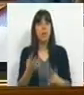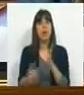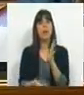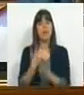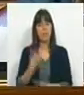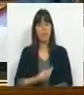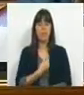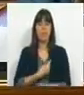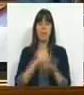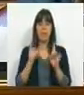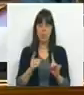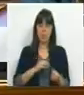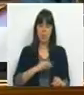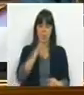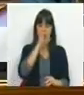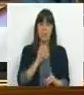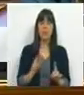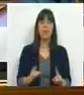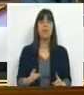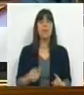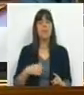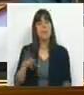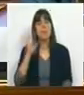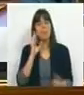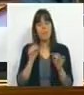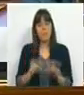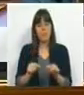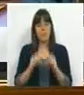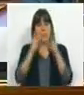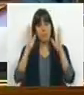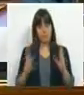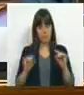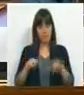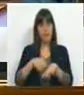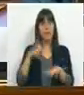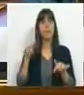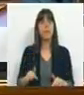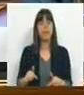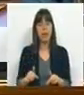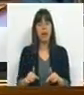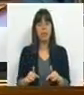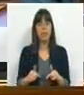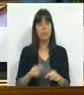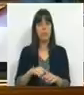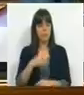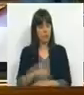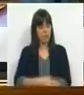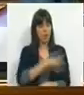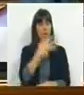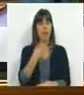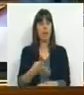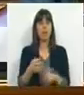a preocupação, Sr. Ministro, eu ouvi aqui nesta casa, neste plenário, ao longo destes